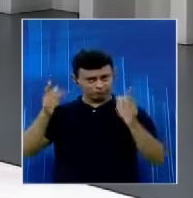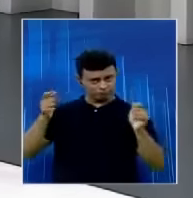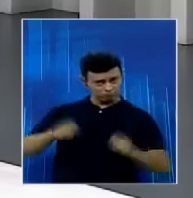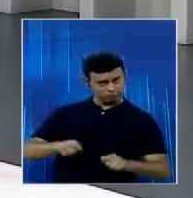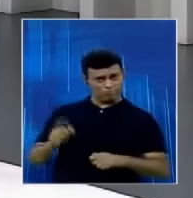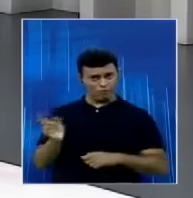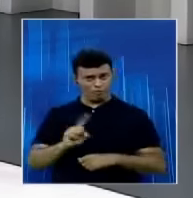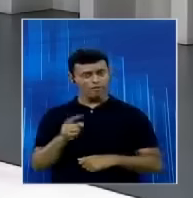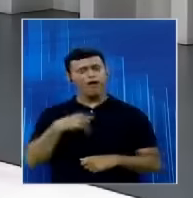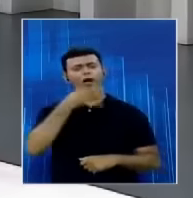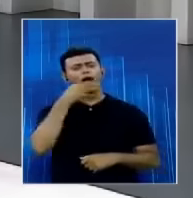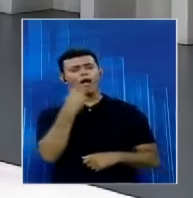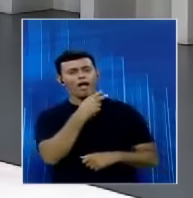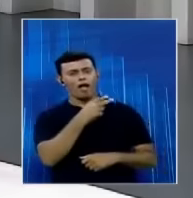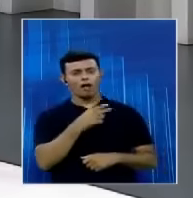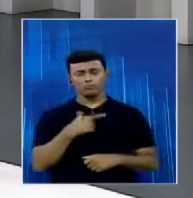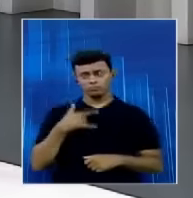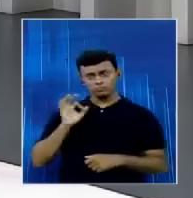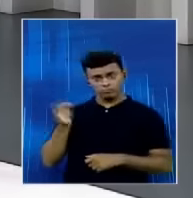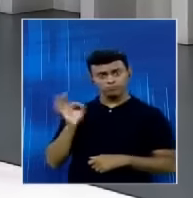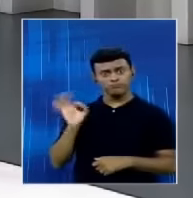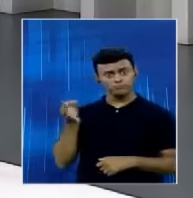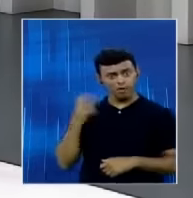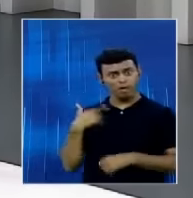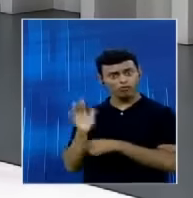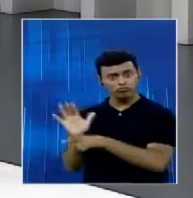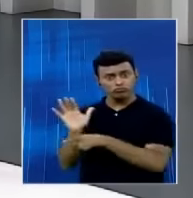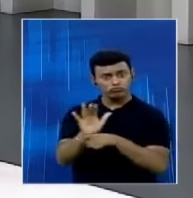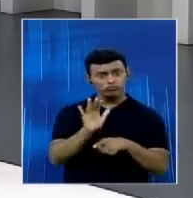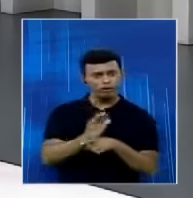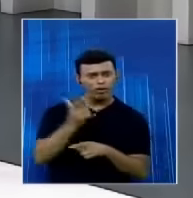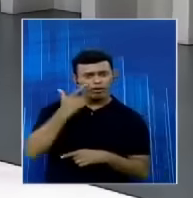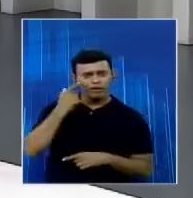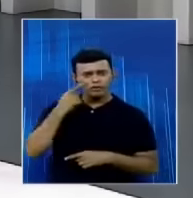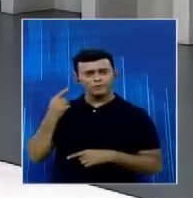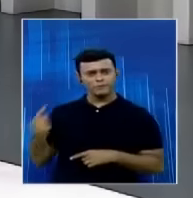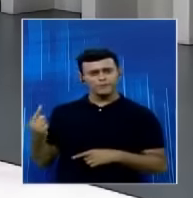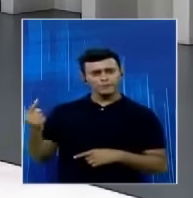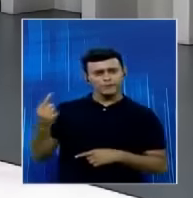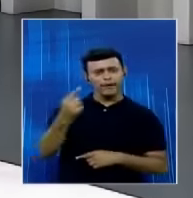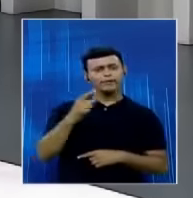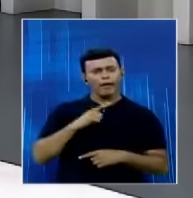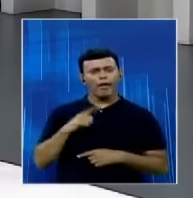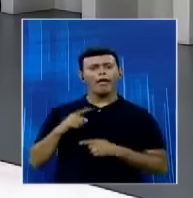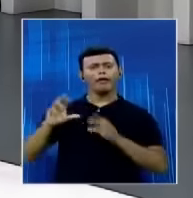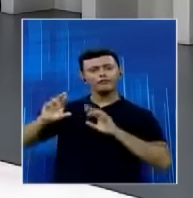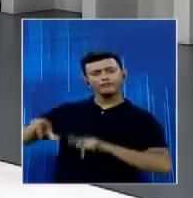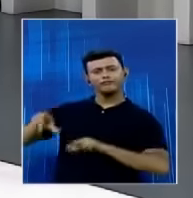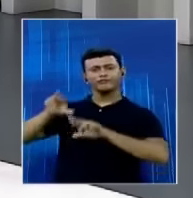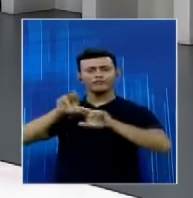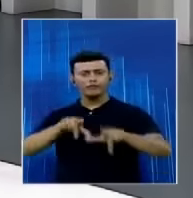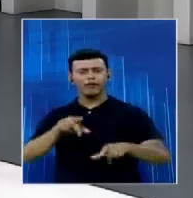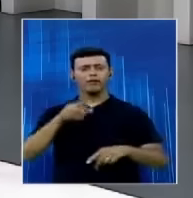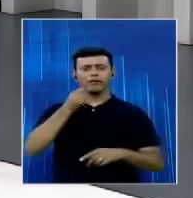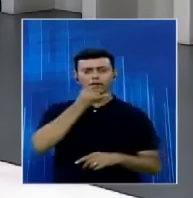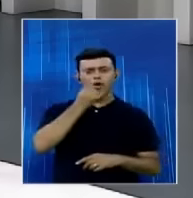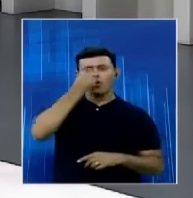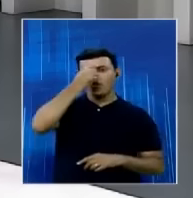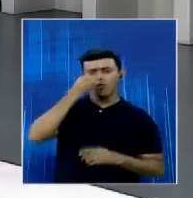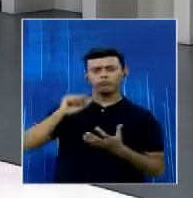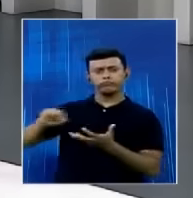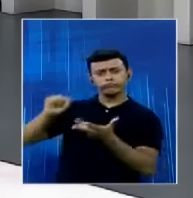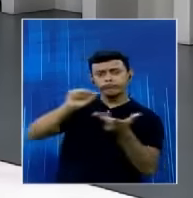casa? Eu acho que ajudou a mostrar as contradições dos candidatos, dentro desse aspecto que nós estávamos mencionando, dos assuntos nacionais, que